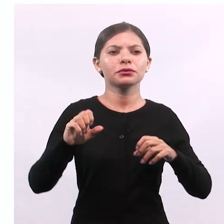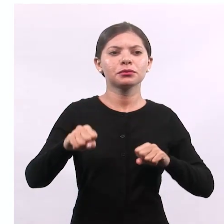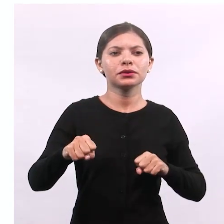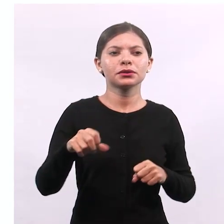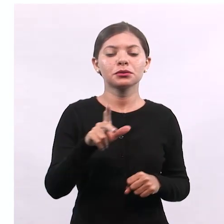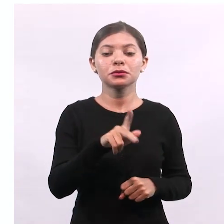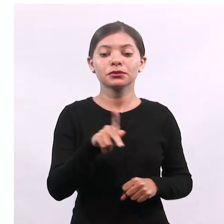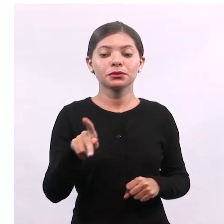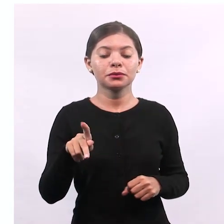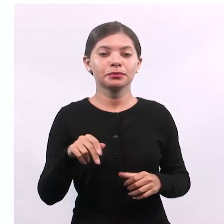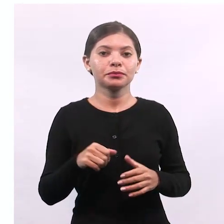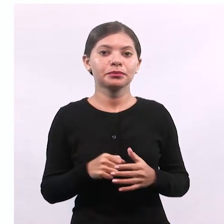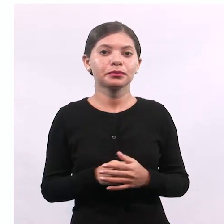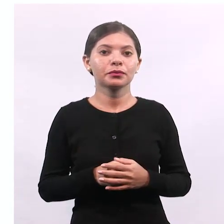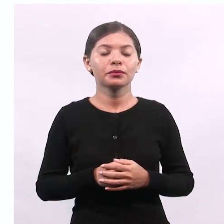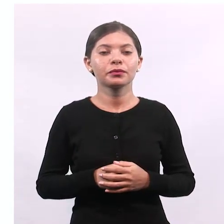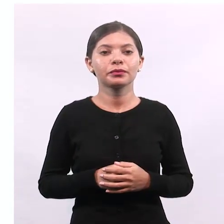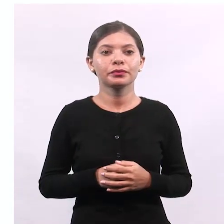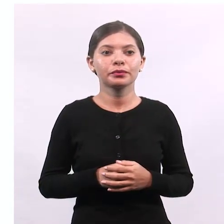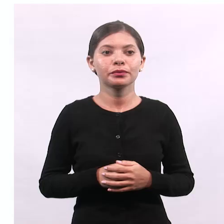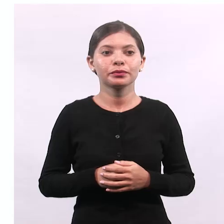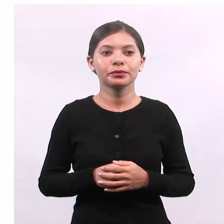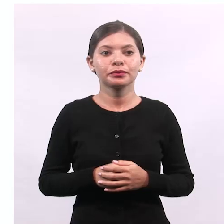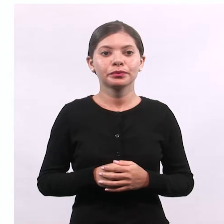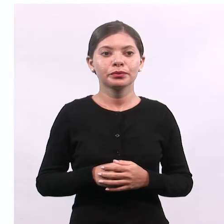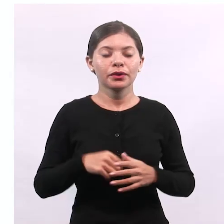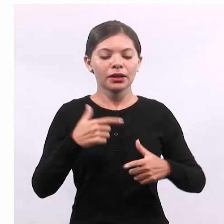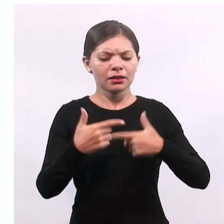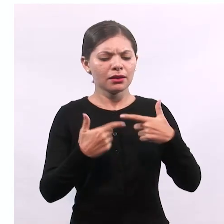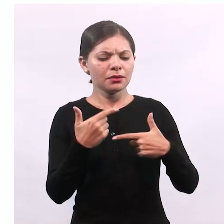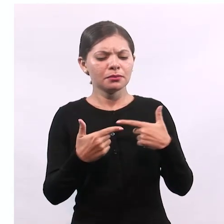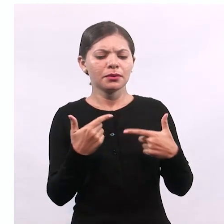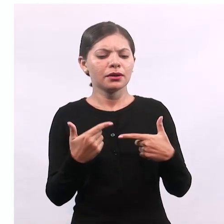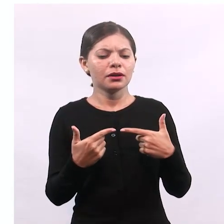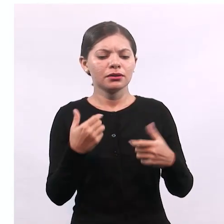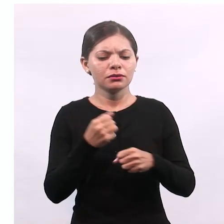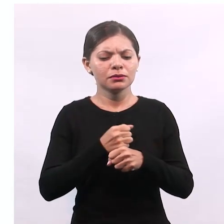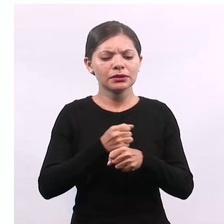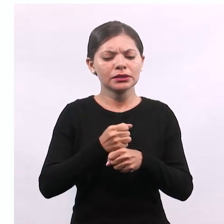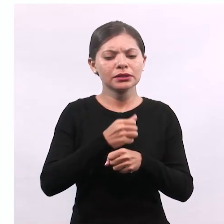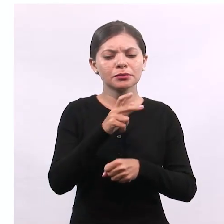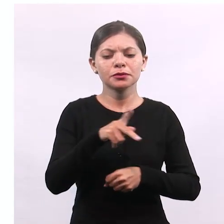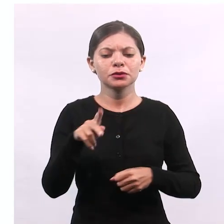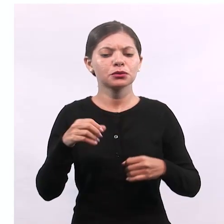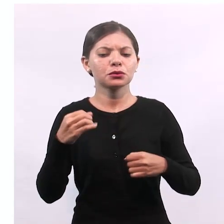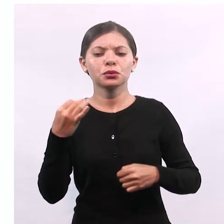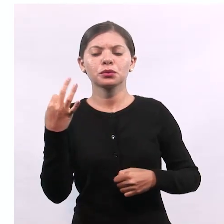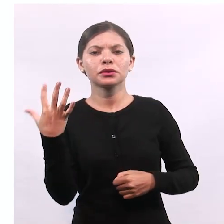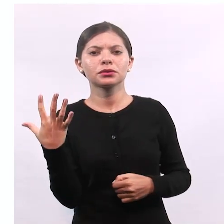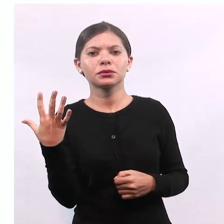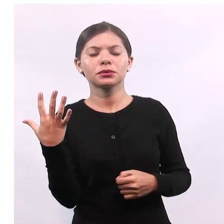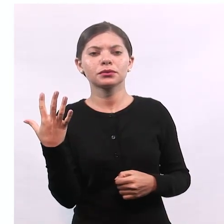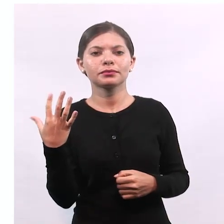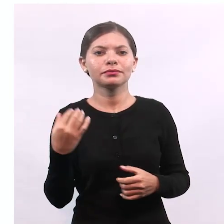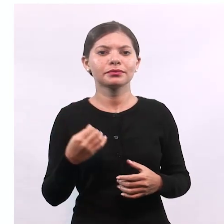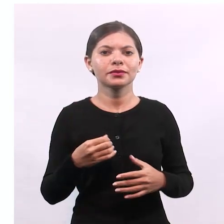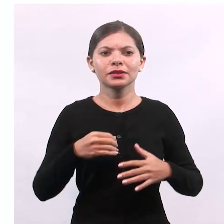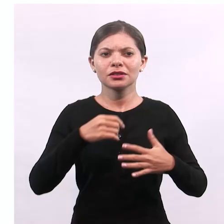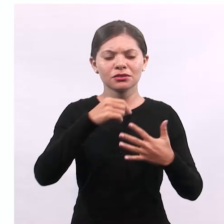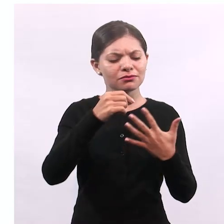é quanto tempo de serviço tem um professor dados sobre os gestores se ele foi eleito se não for eleito São